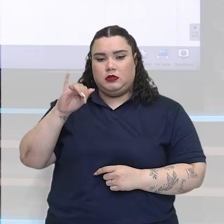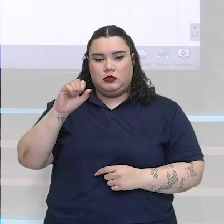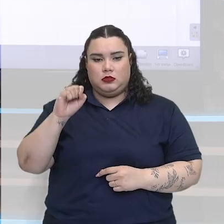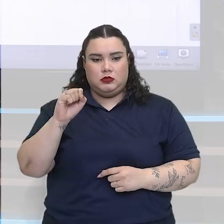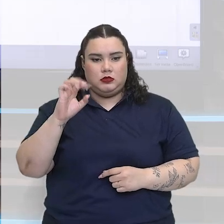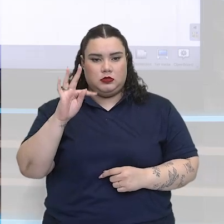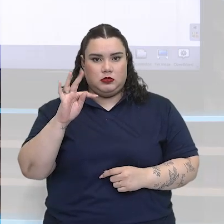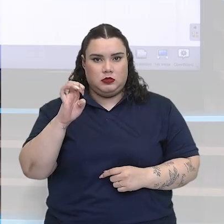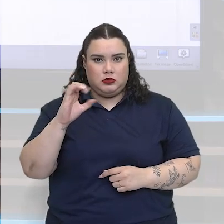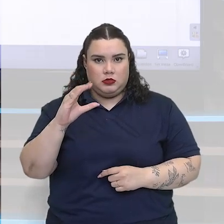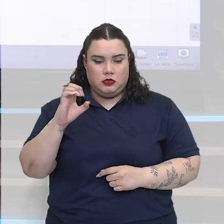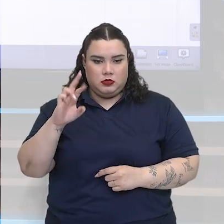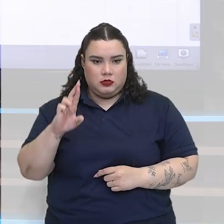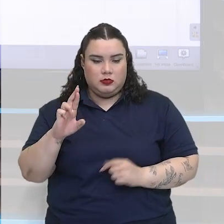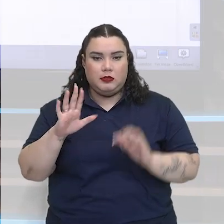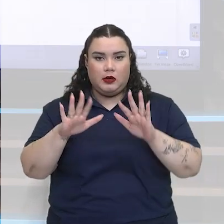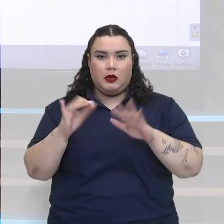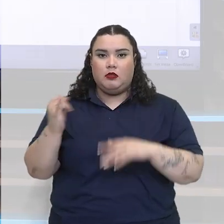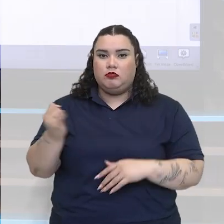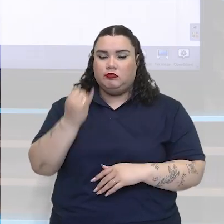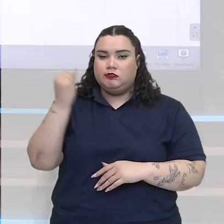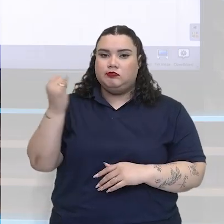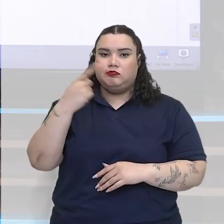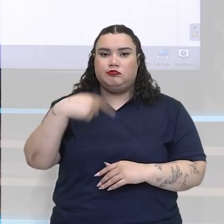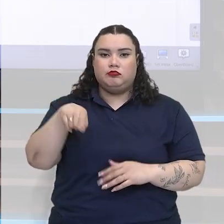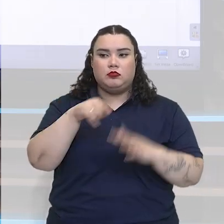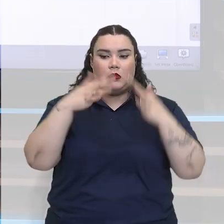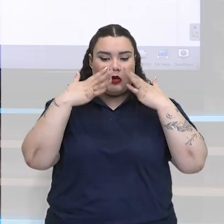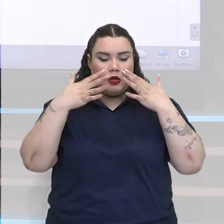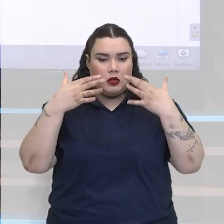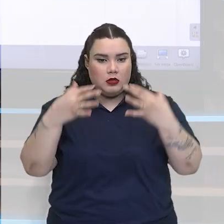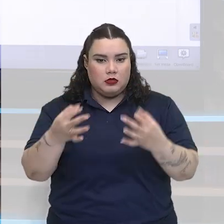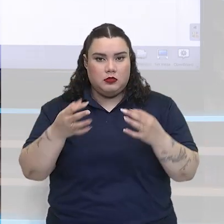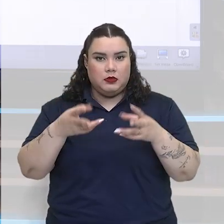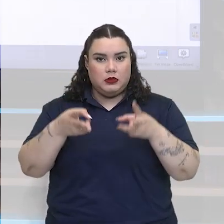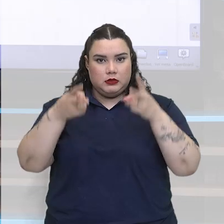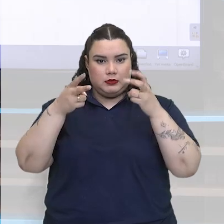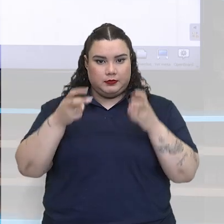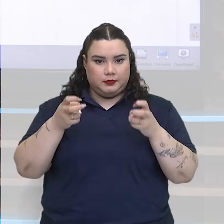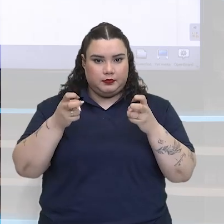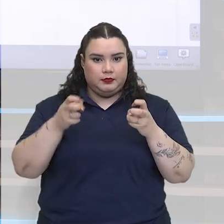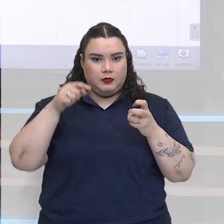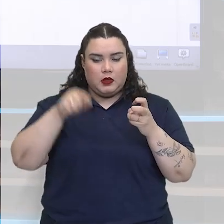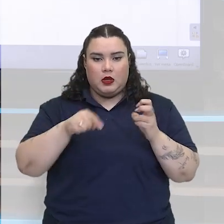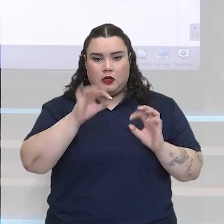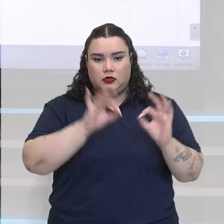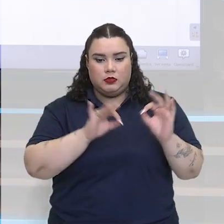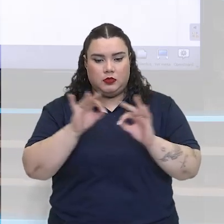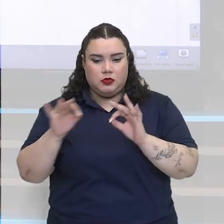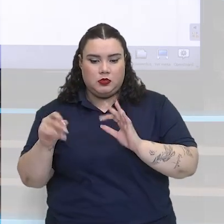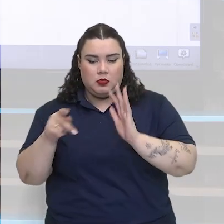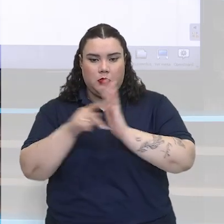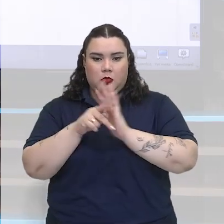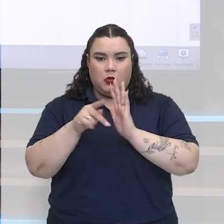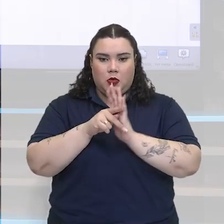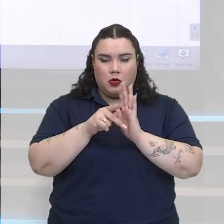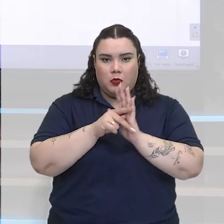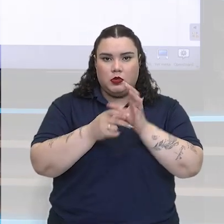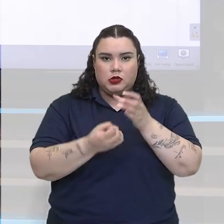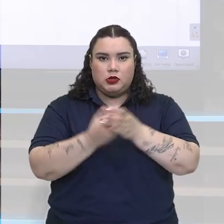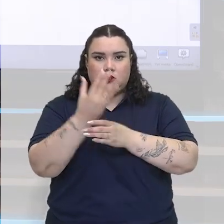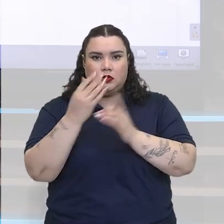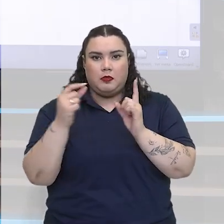Detalhe, aqui, isso é importante que você note, que você observe. Nesse processo de derivação parasintética